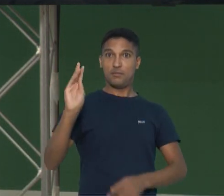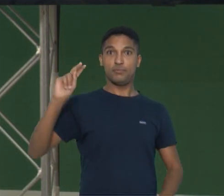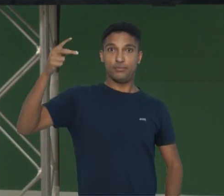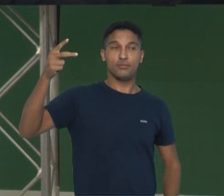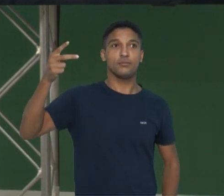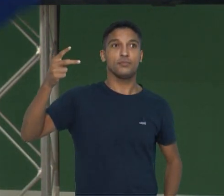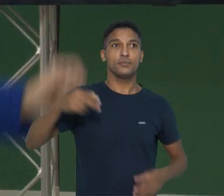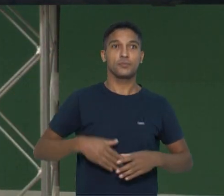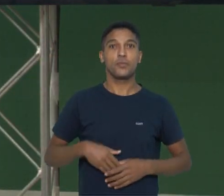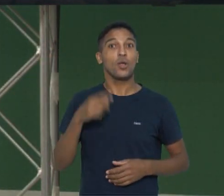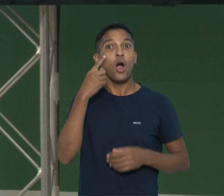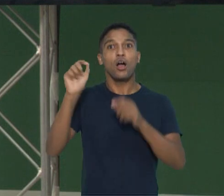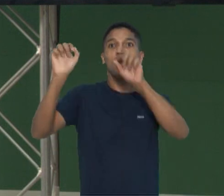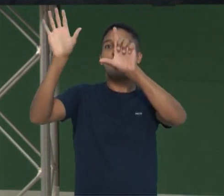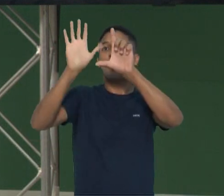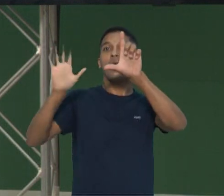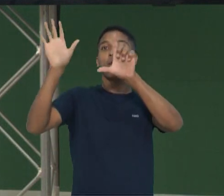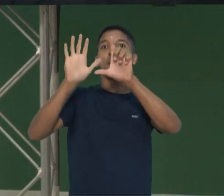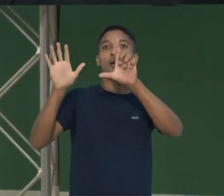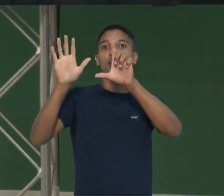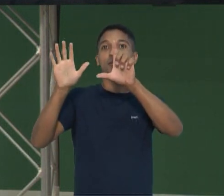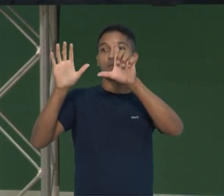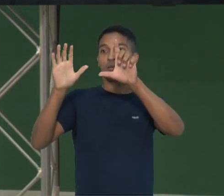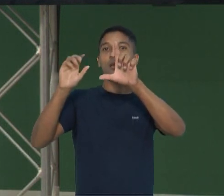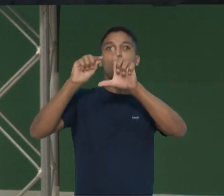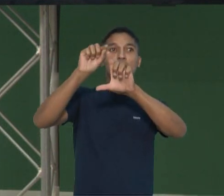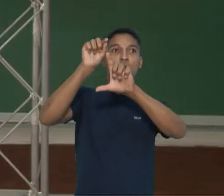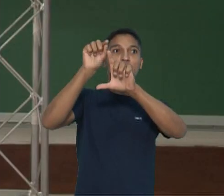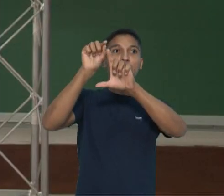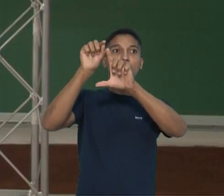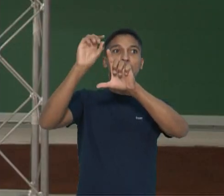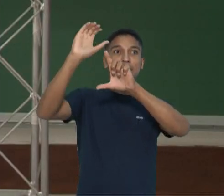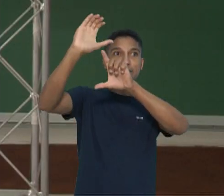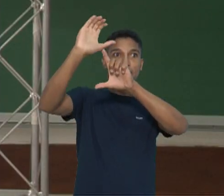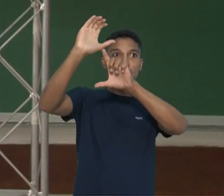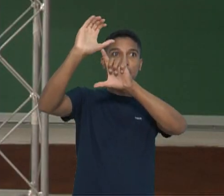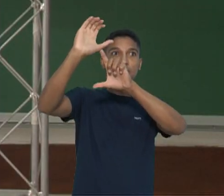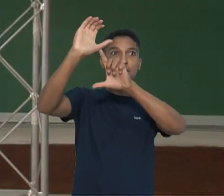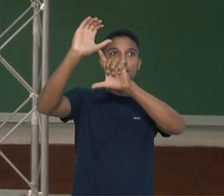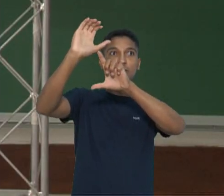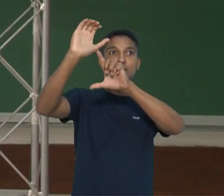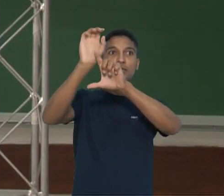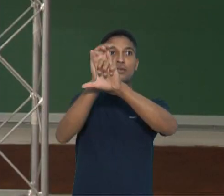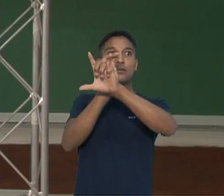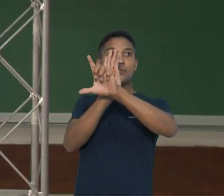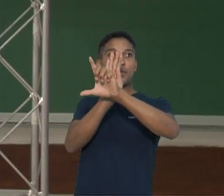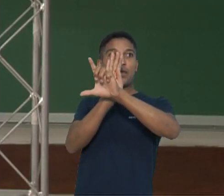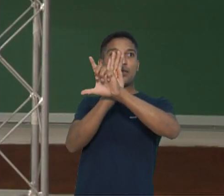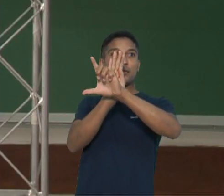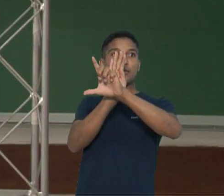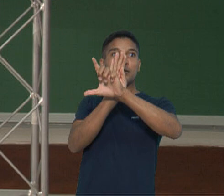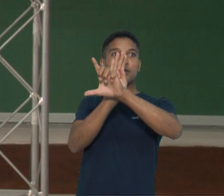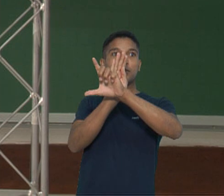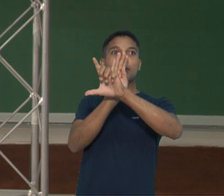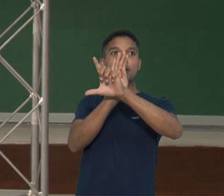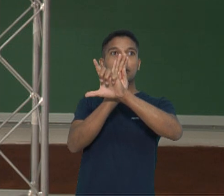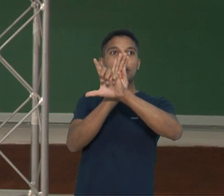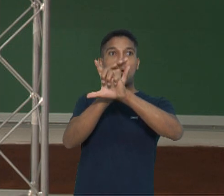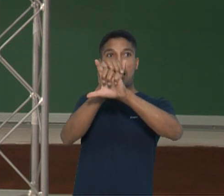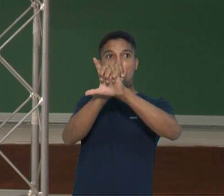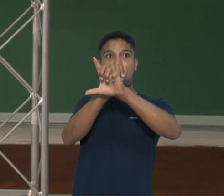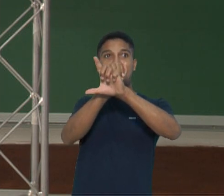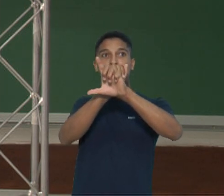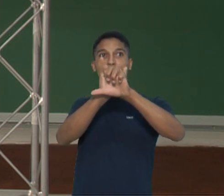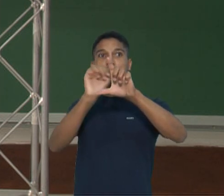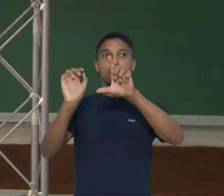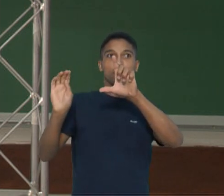distância B e a hipotenusa C. É muito importante, eu gosto de ressaltar quais são os elementos da hipérbole, para que a gente